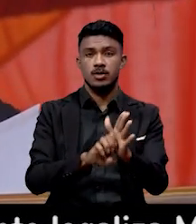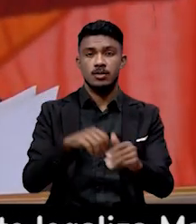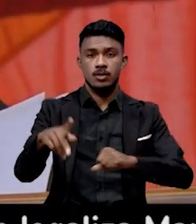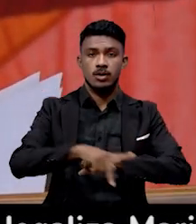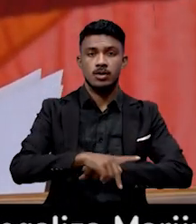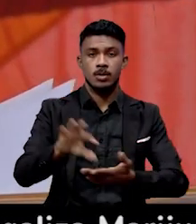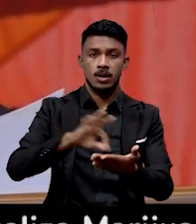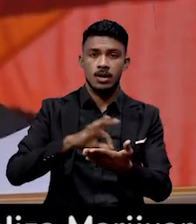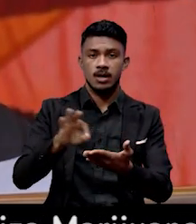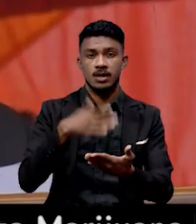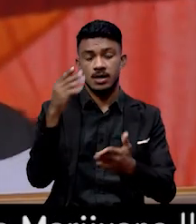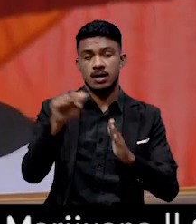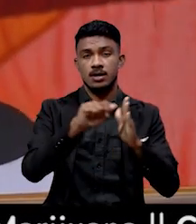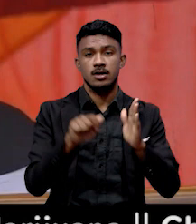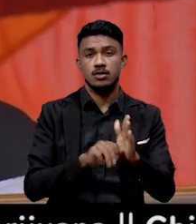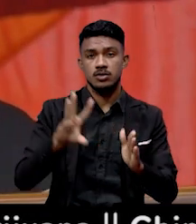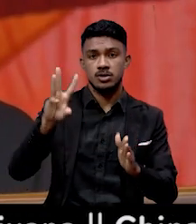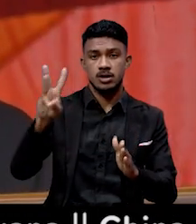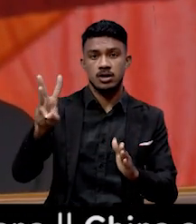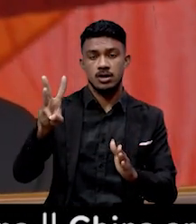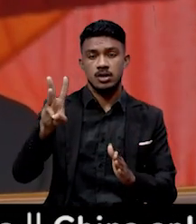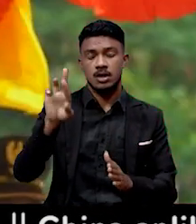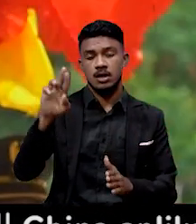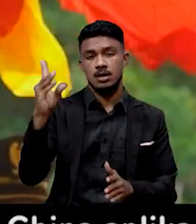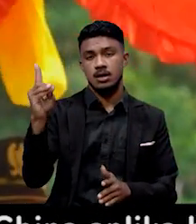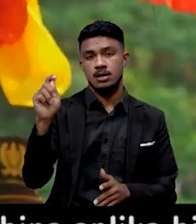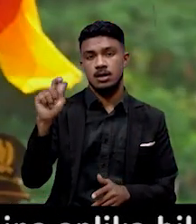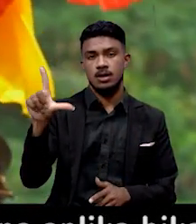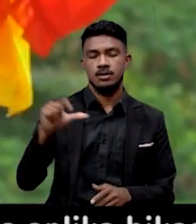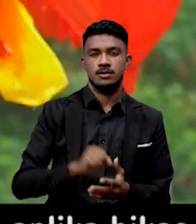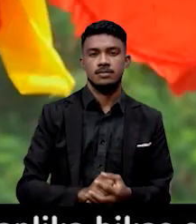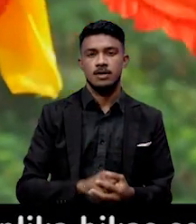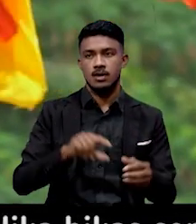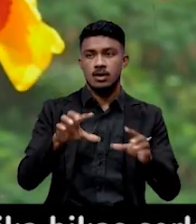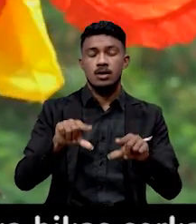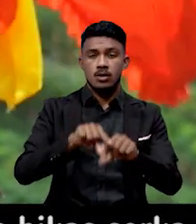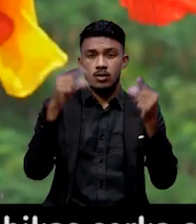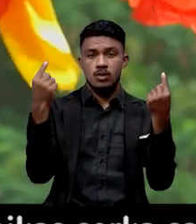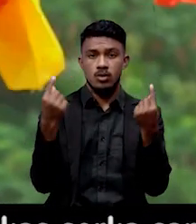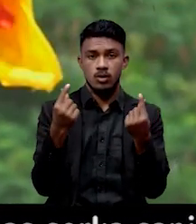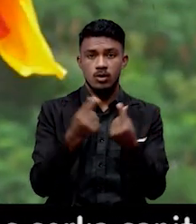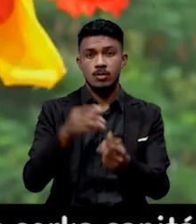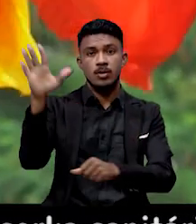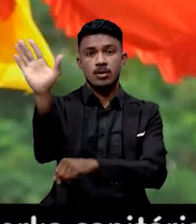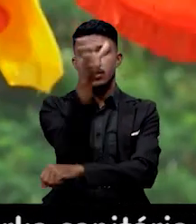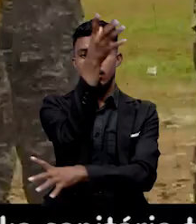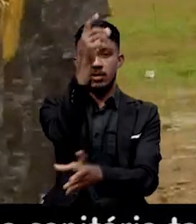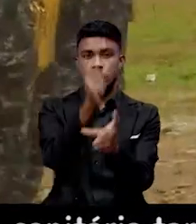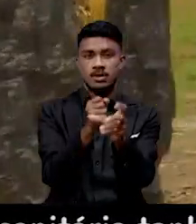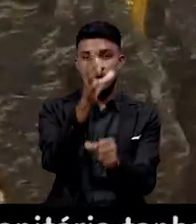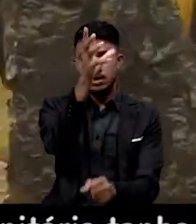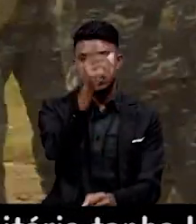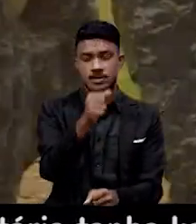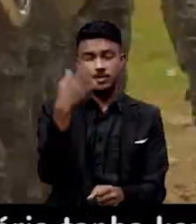aquele e artigo 6 da Constituição da RTL. Grupo Isar Bandera ia lorong proklamasi independensi